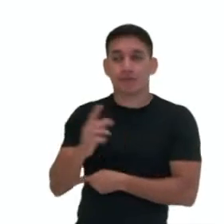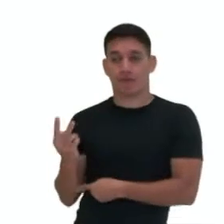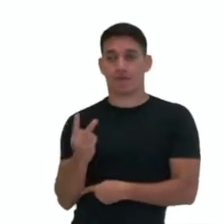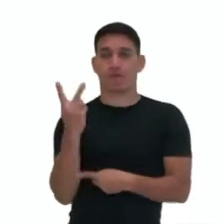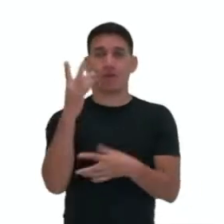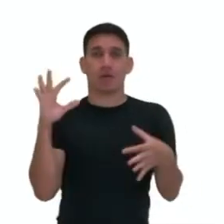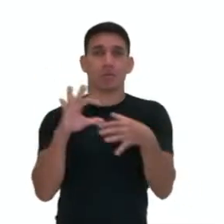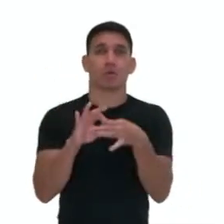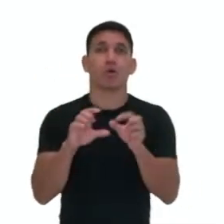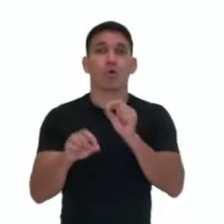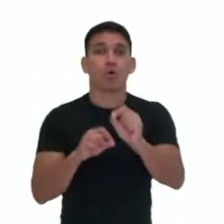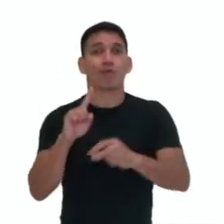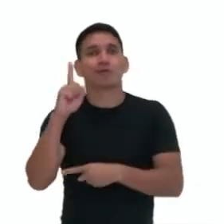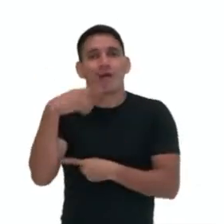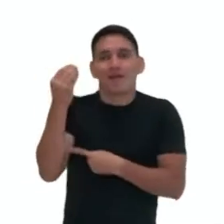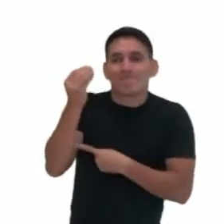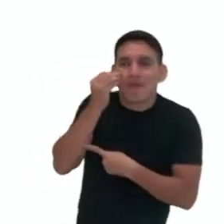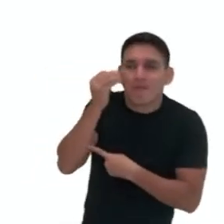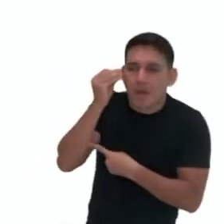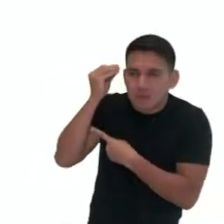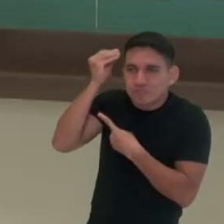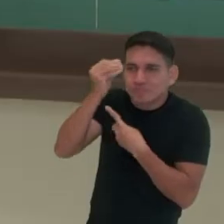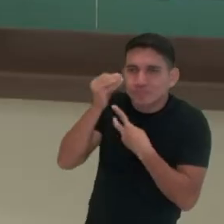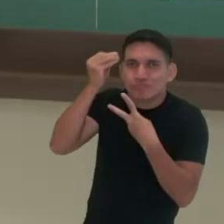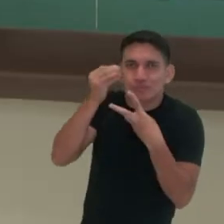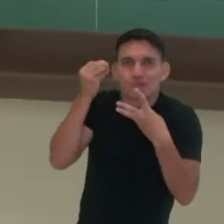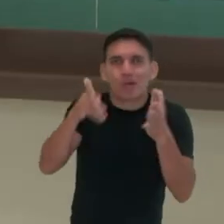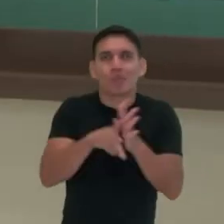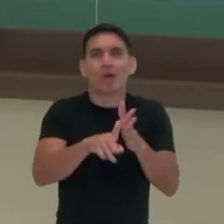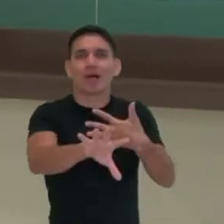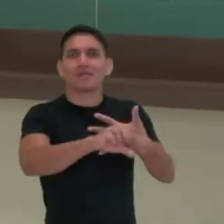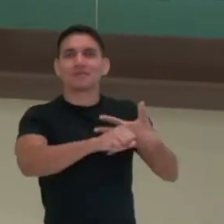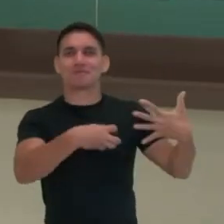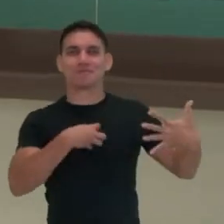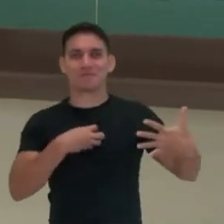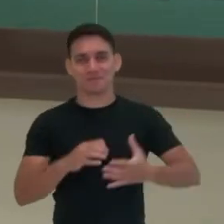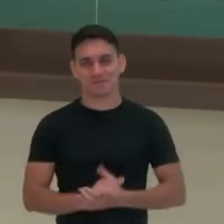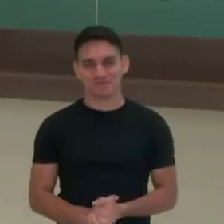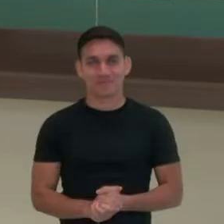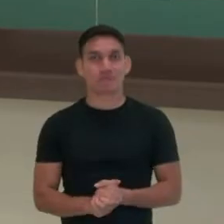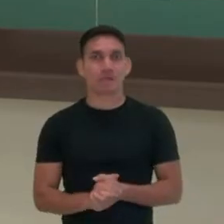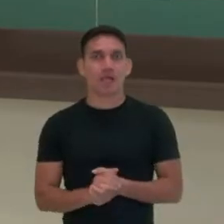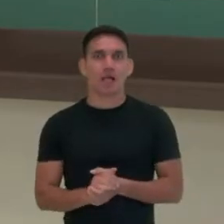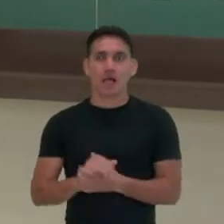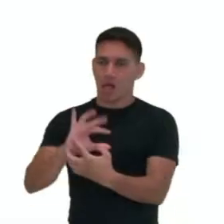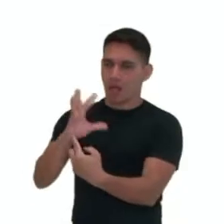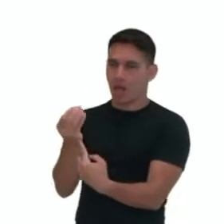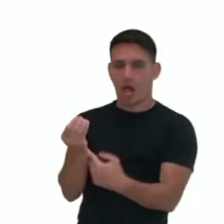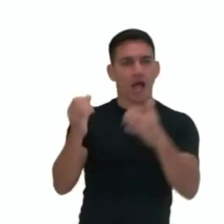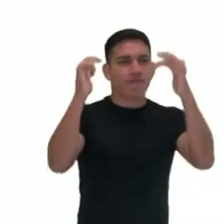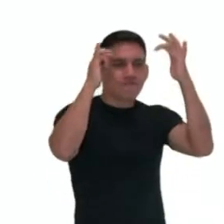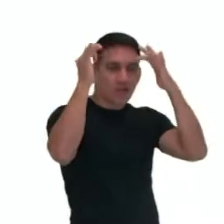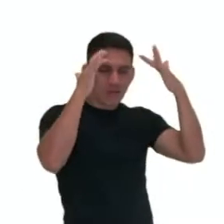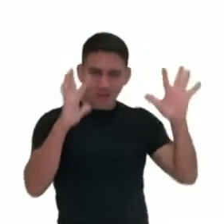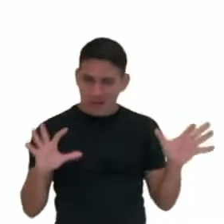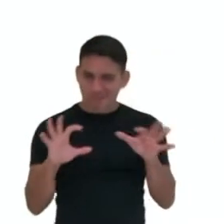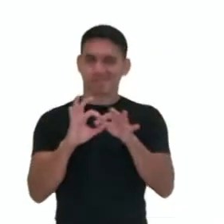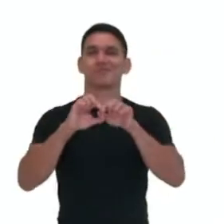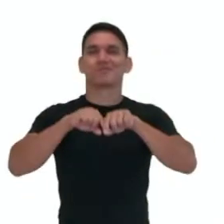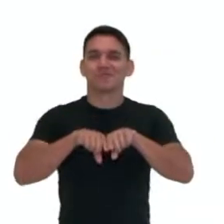nós experimentamos pelos nossos sentidos. Arte e filosofia se